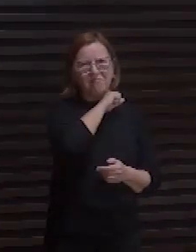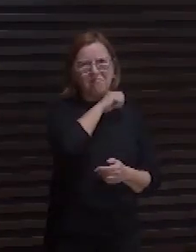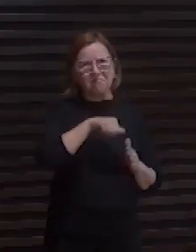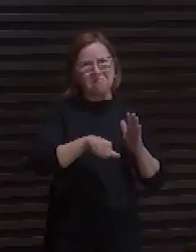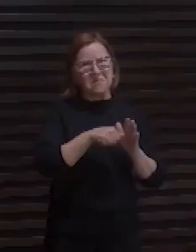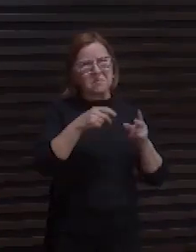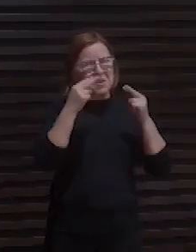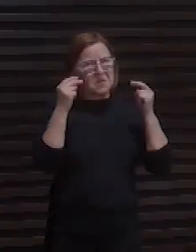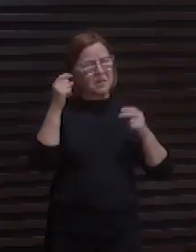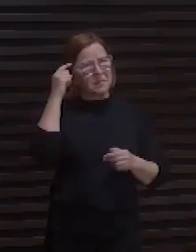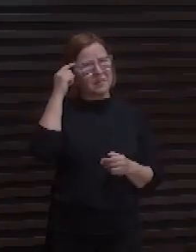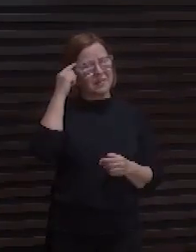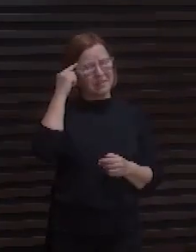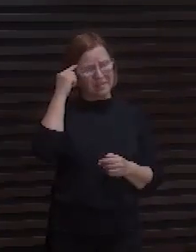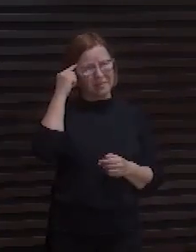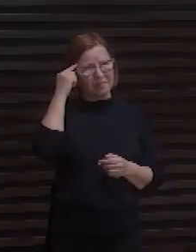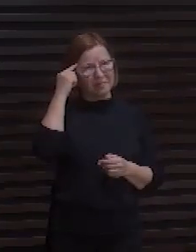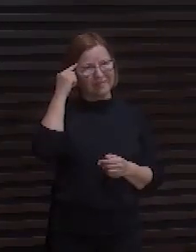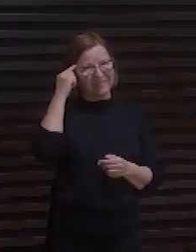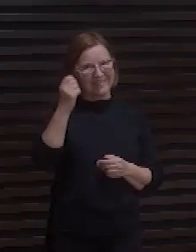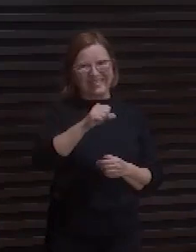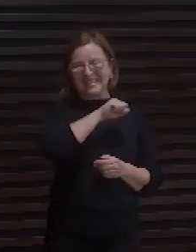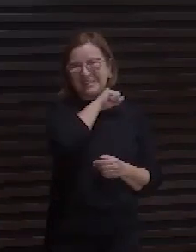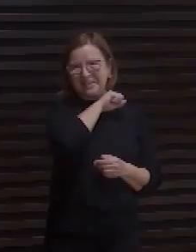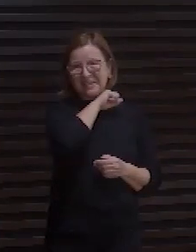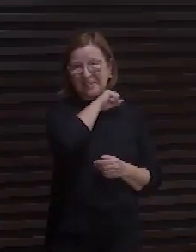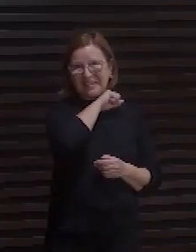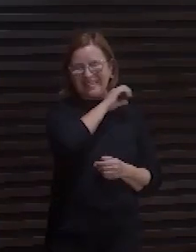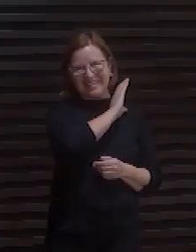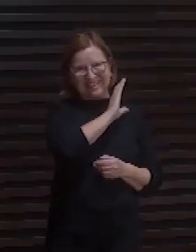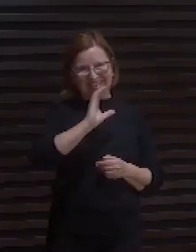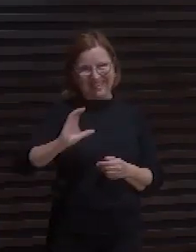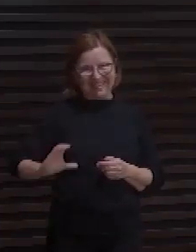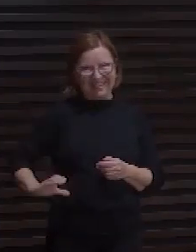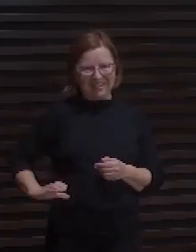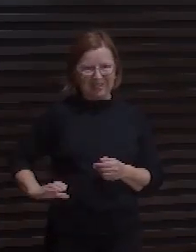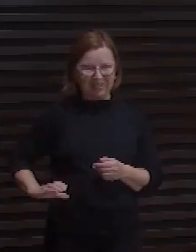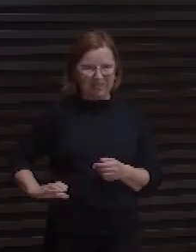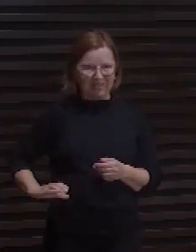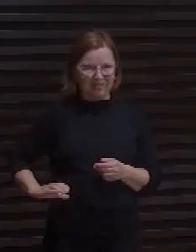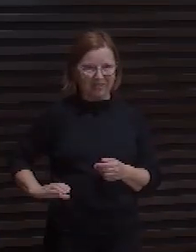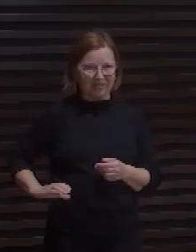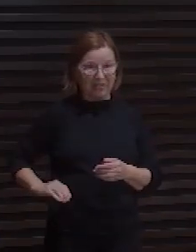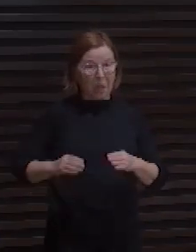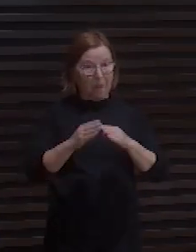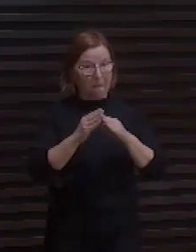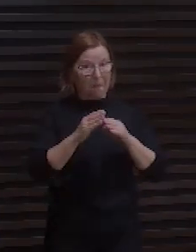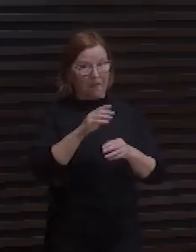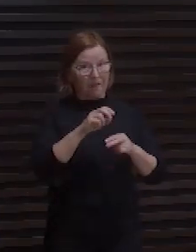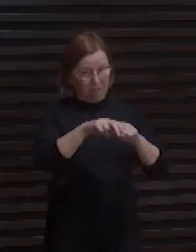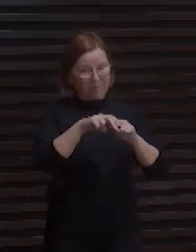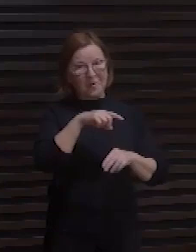mente, evidentemente, é o sacrifício de Cristo em nosso favor lá na